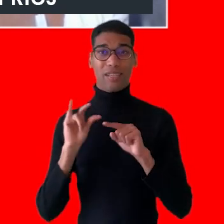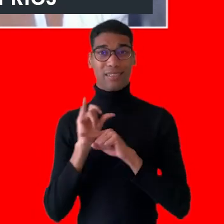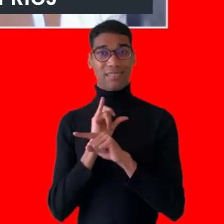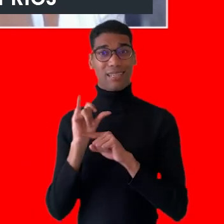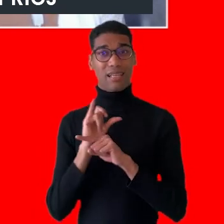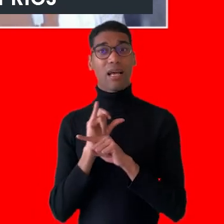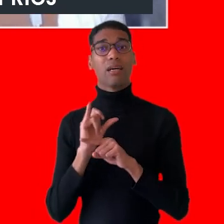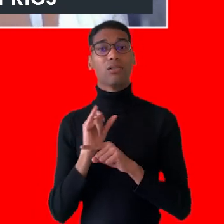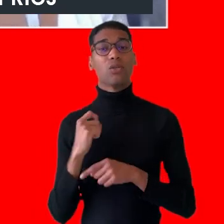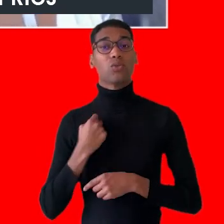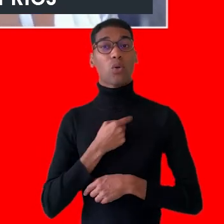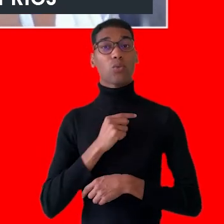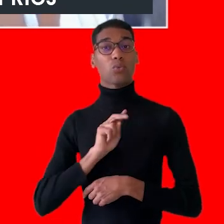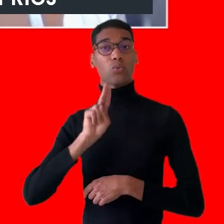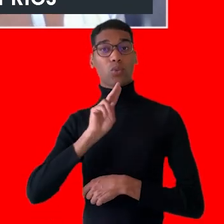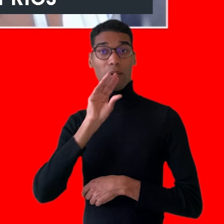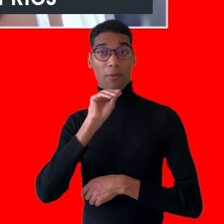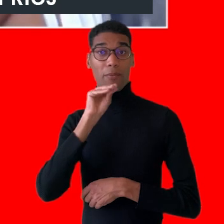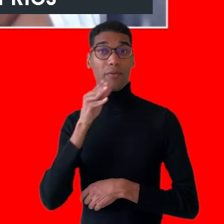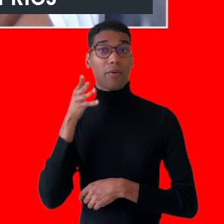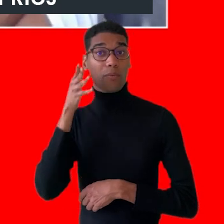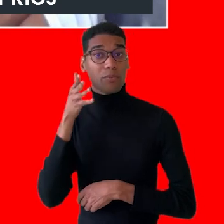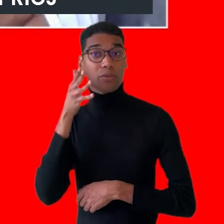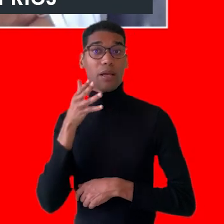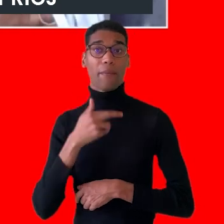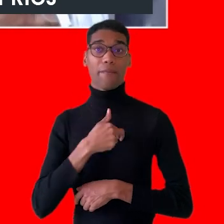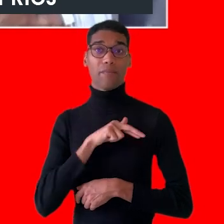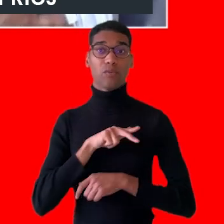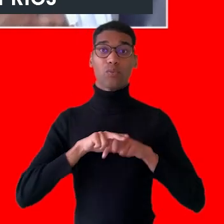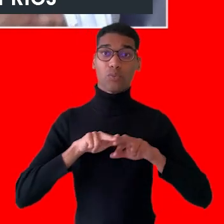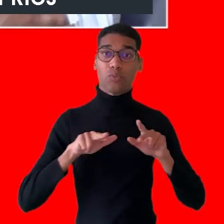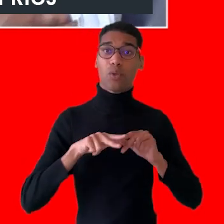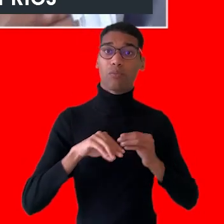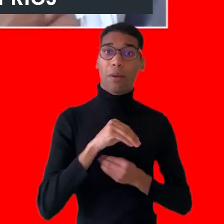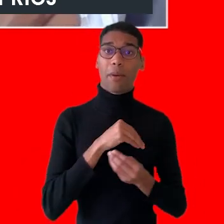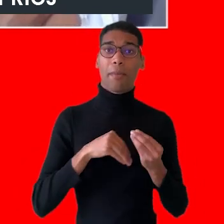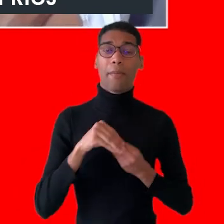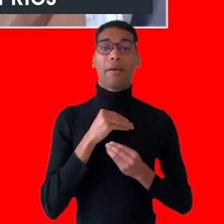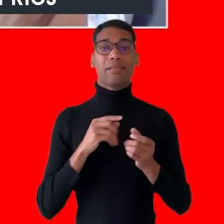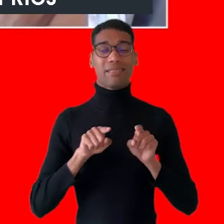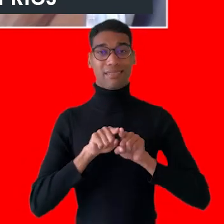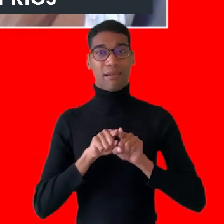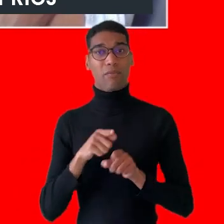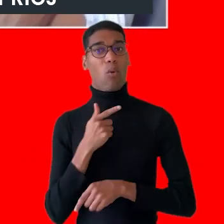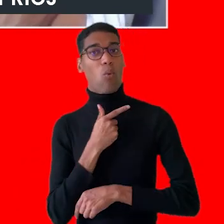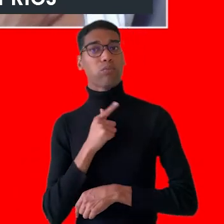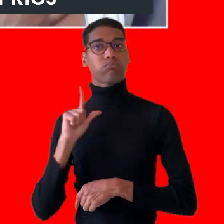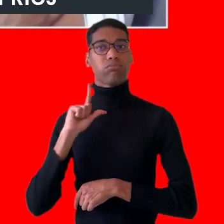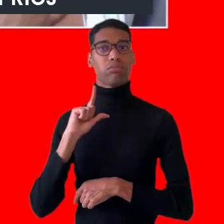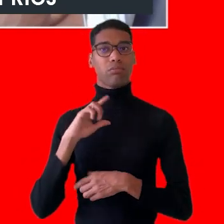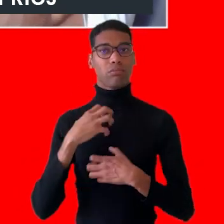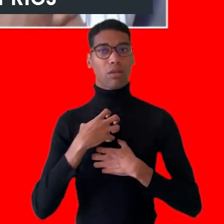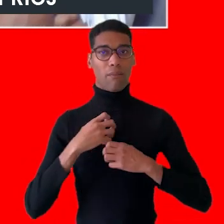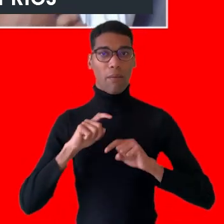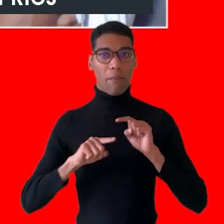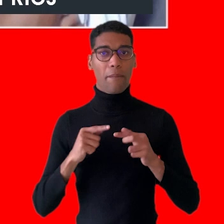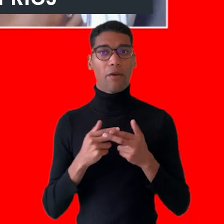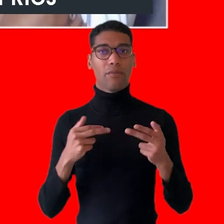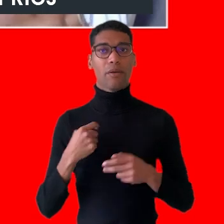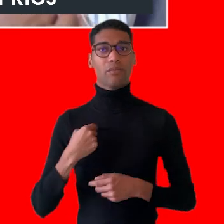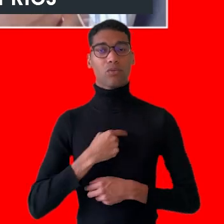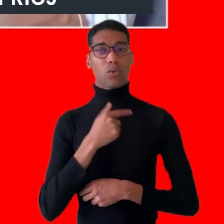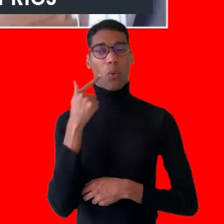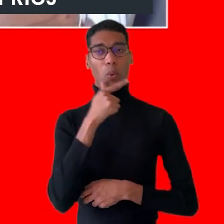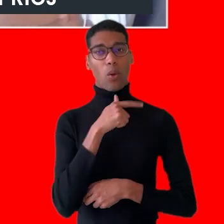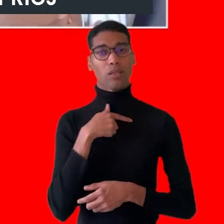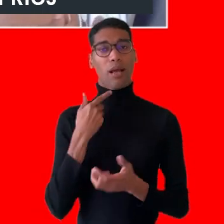né, a gente usou a oralidade, a gente usou o sincretismo religioso, a gente usou várias outras artimanhas e outros artefatos para que a gente pudesse